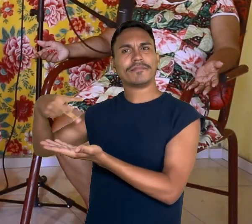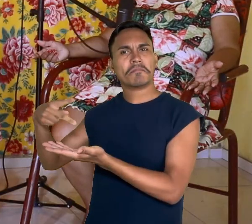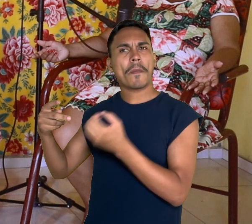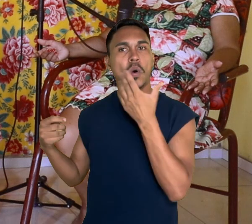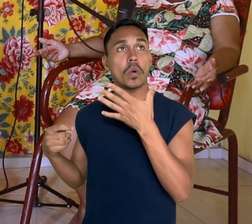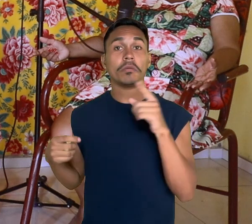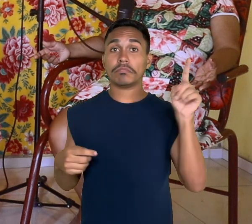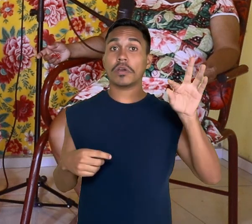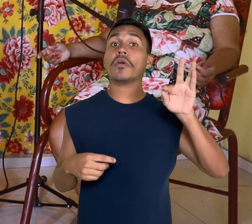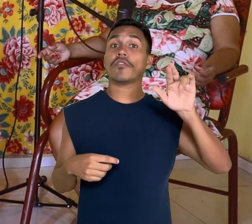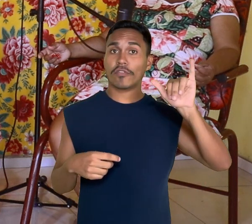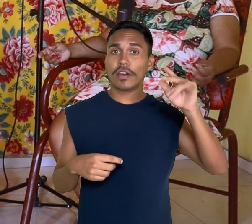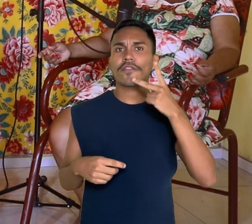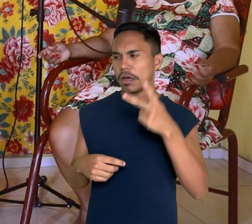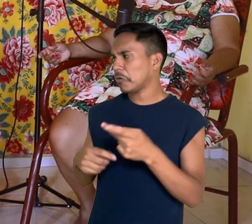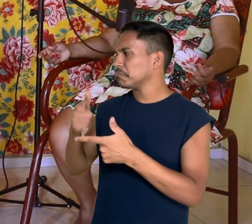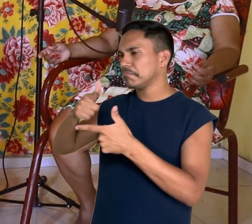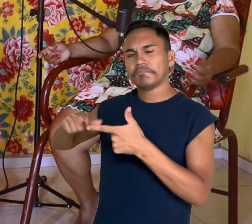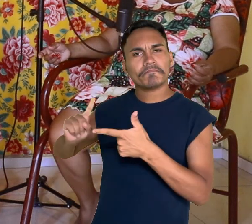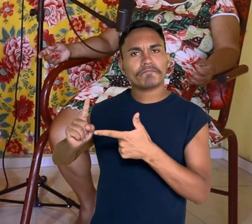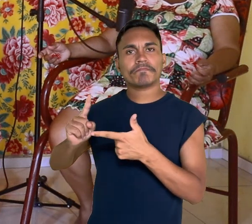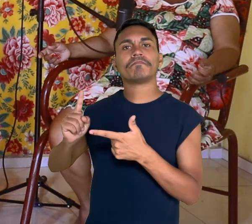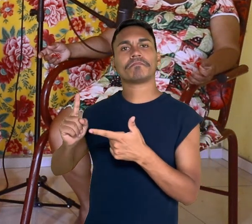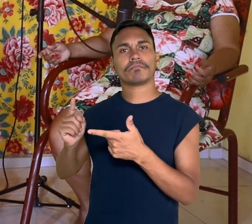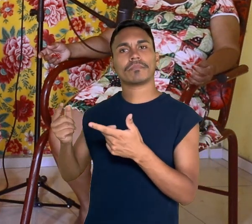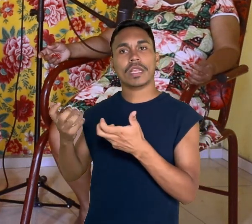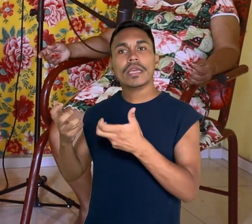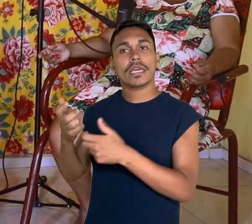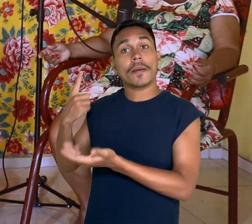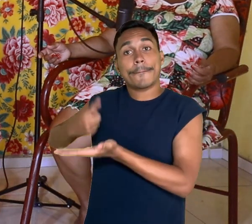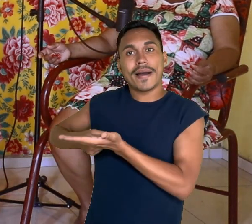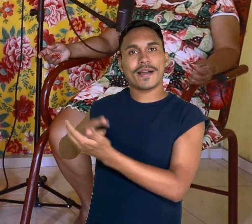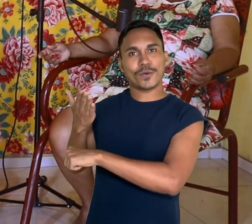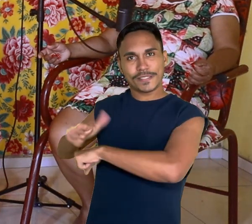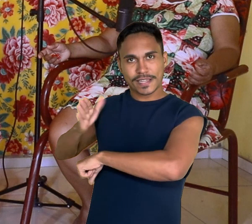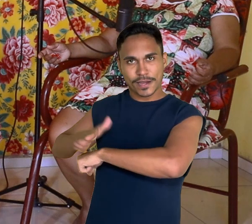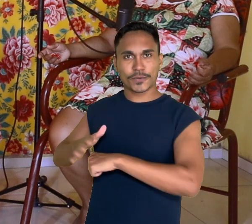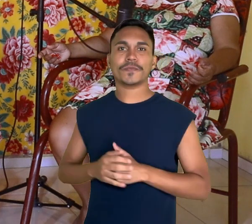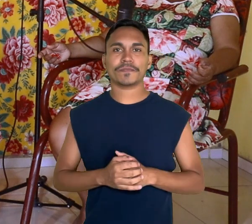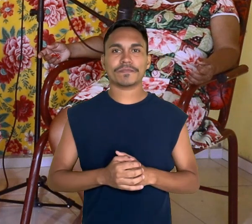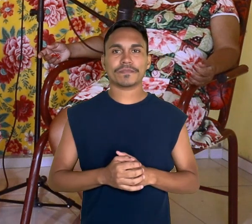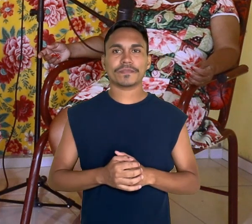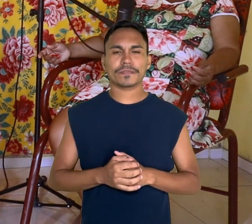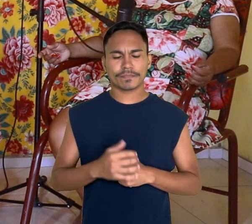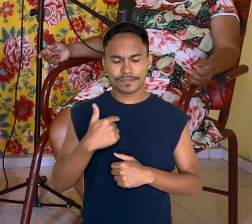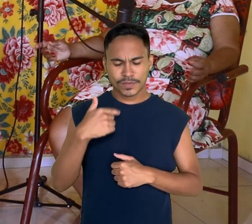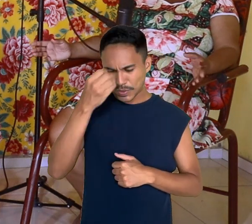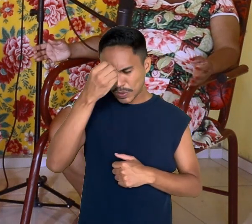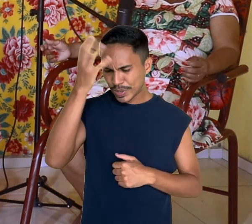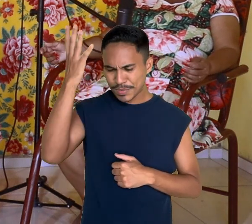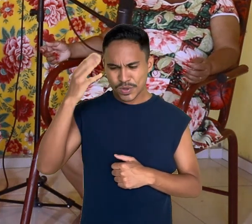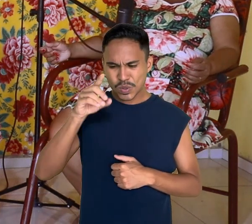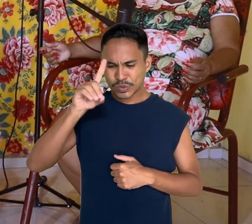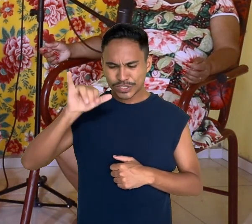E aí ele se comprometeu, ele falou, não, sem nenhum problema, dona Marinês, queria um ensaio. Aí agora eu não consigo lembrar, mas